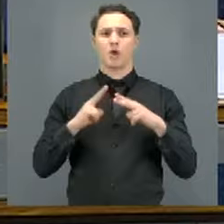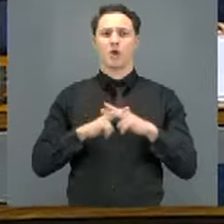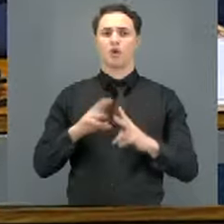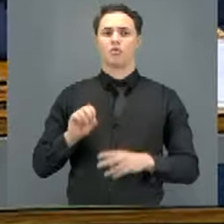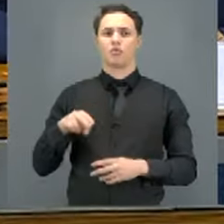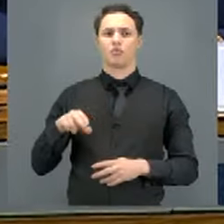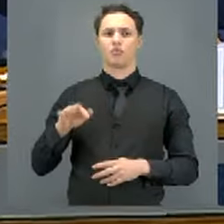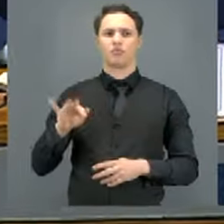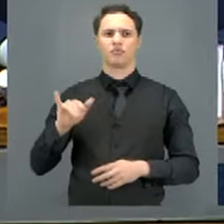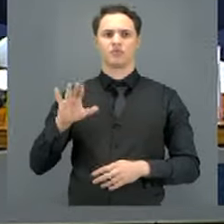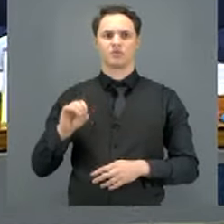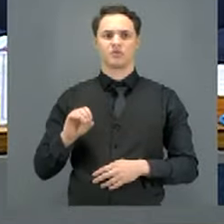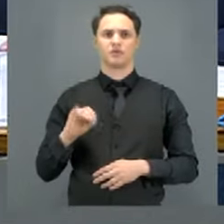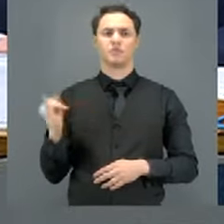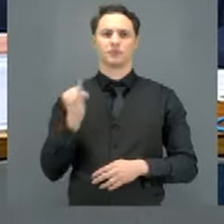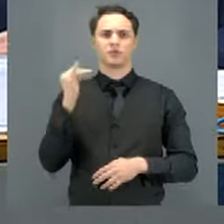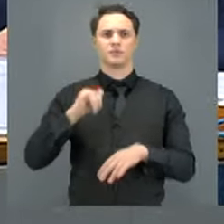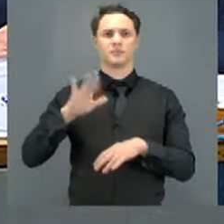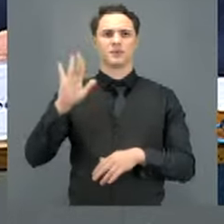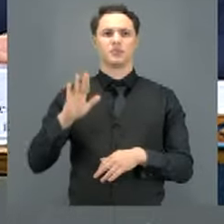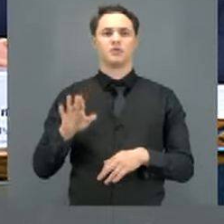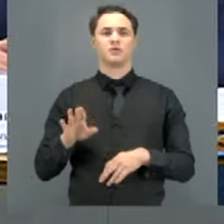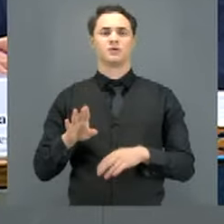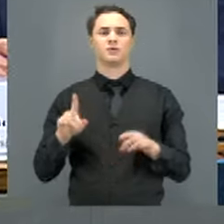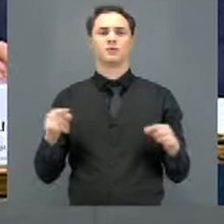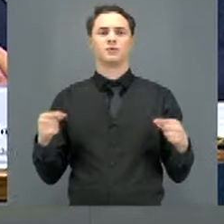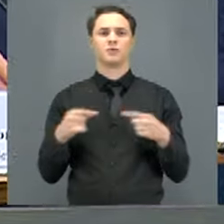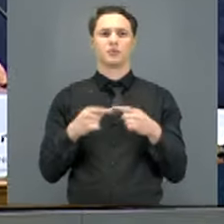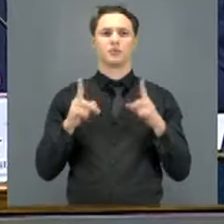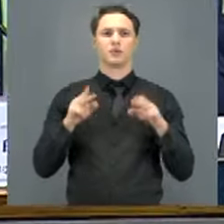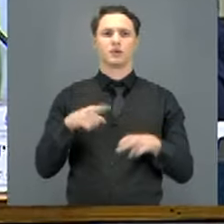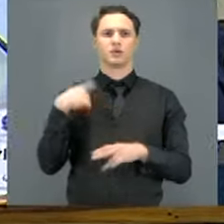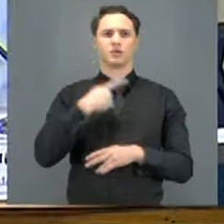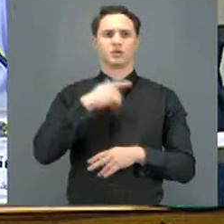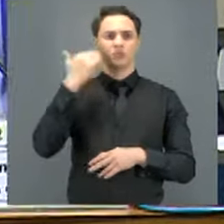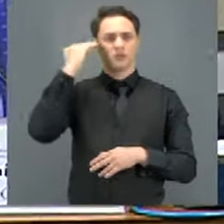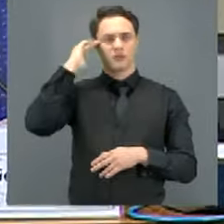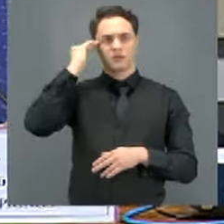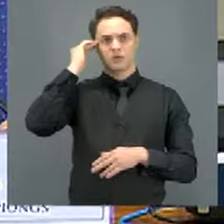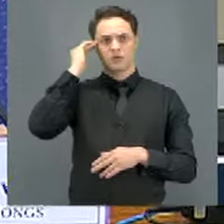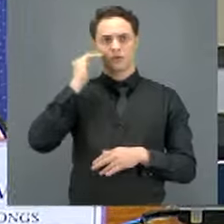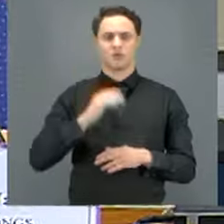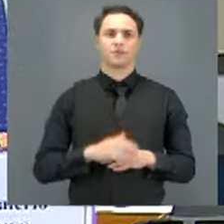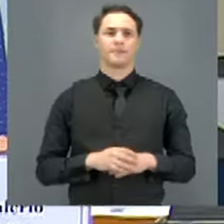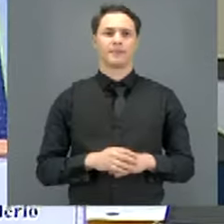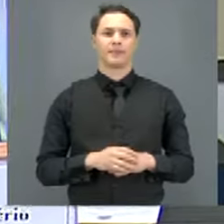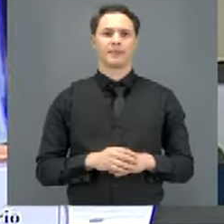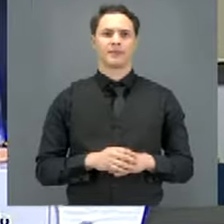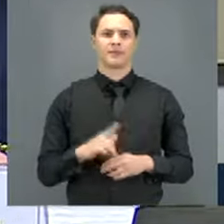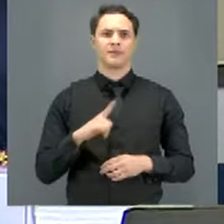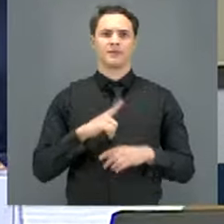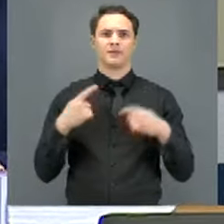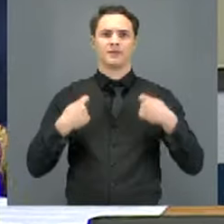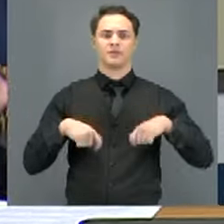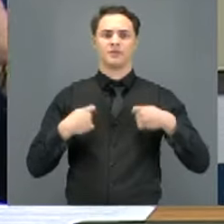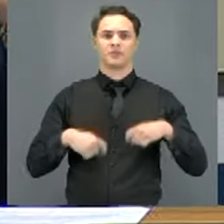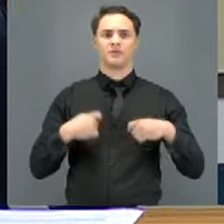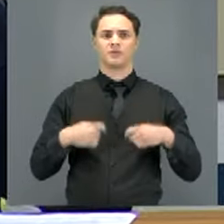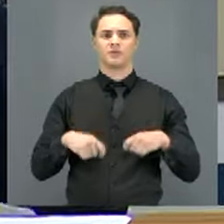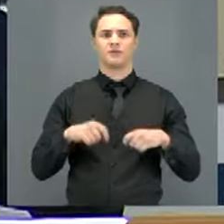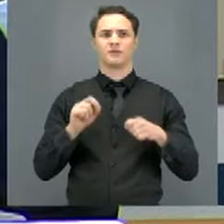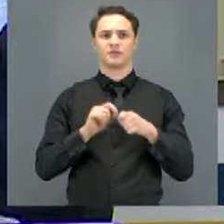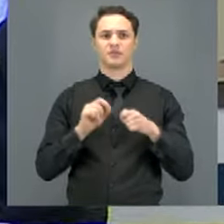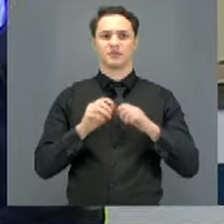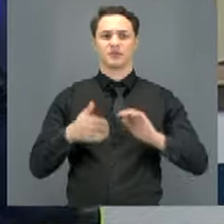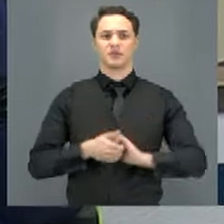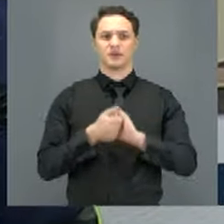né? E, ao mesmo tempo, entendendo a necessidade de fazer a parceria.